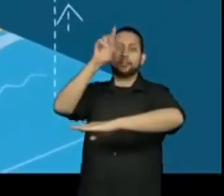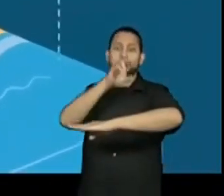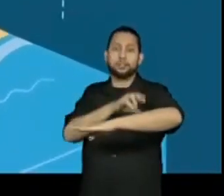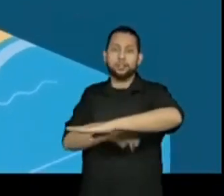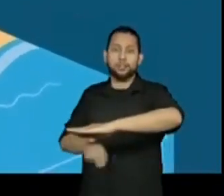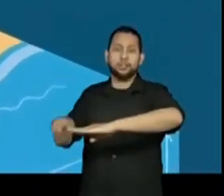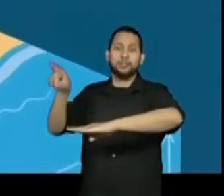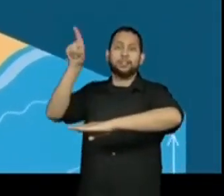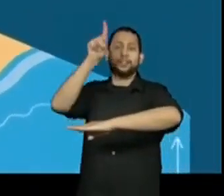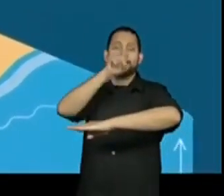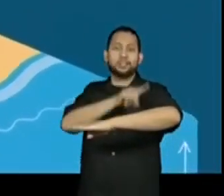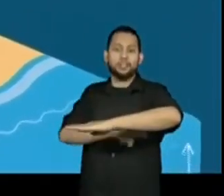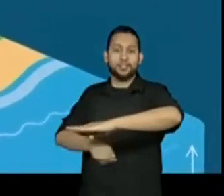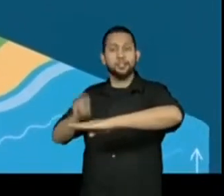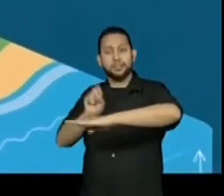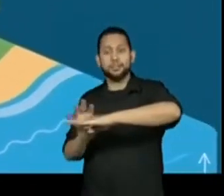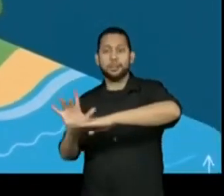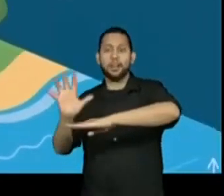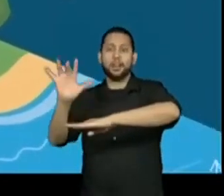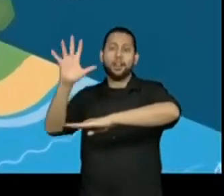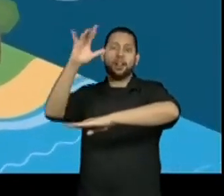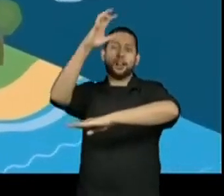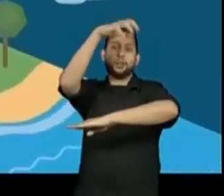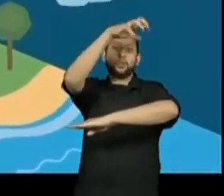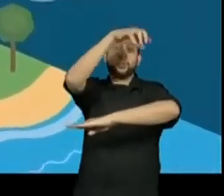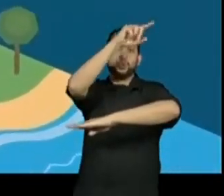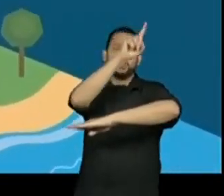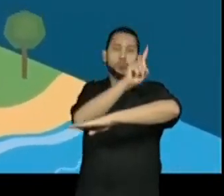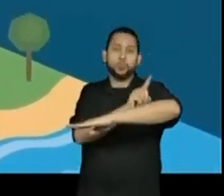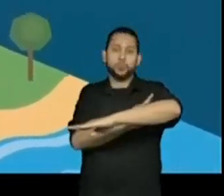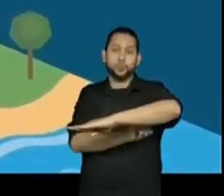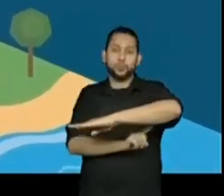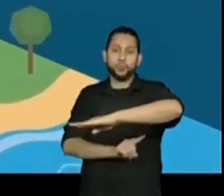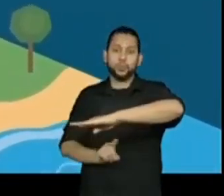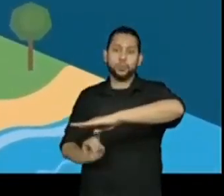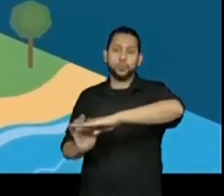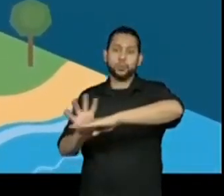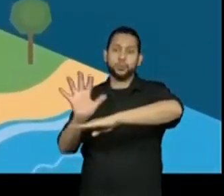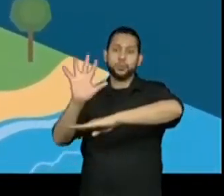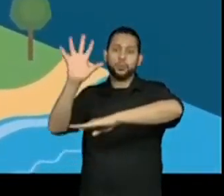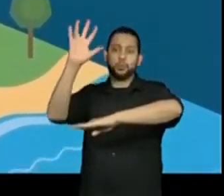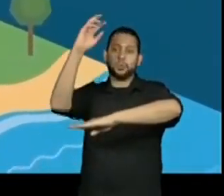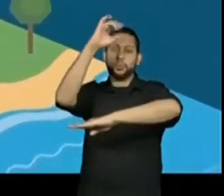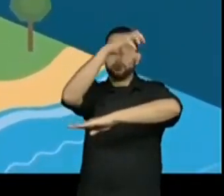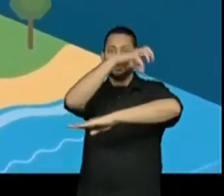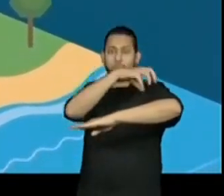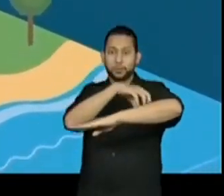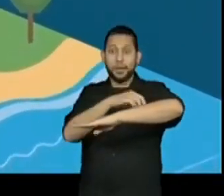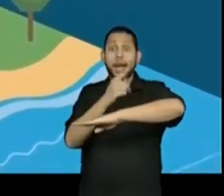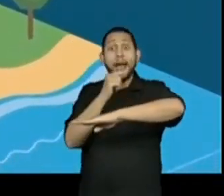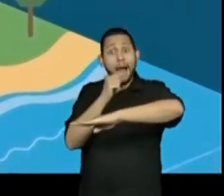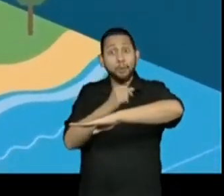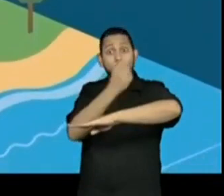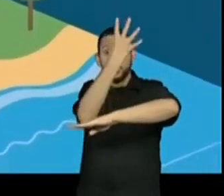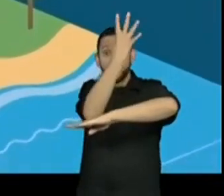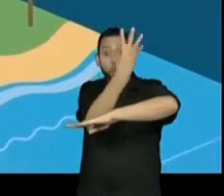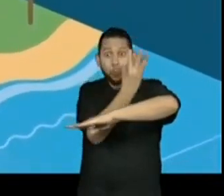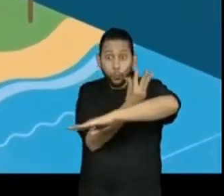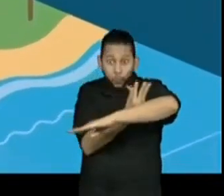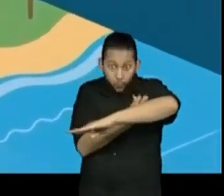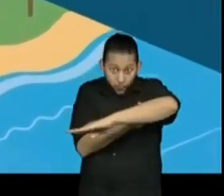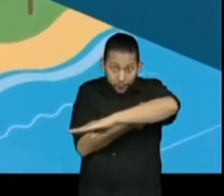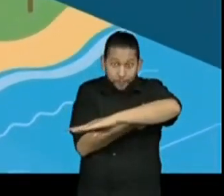evaporam, dando continuidade a este ciclo. Parte da água que infiltra no solo contribui para a formação de